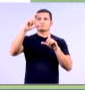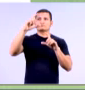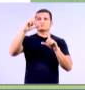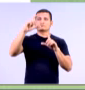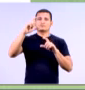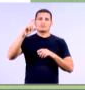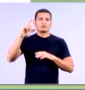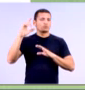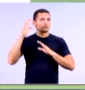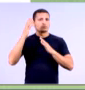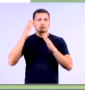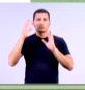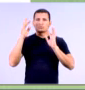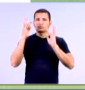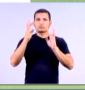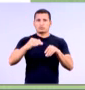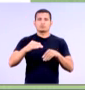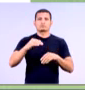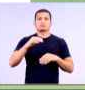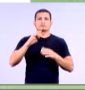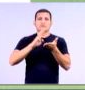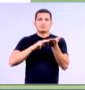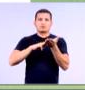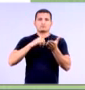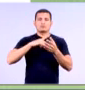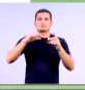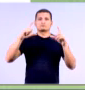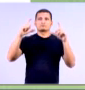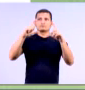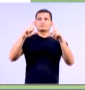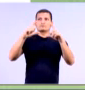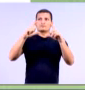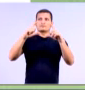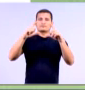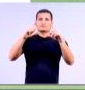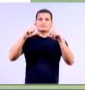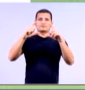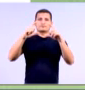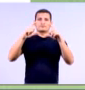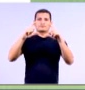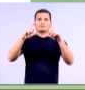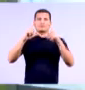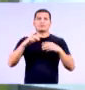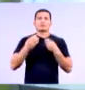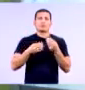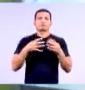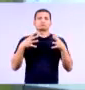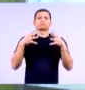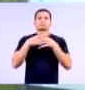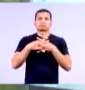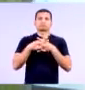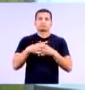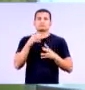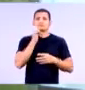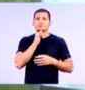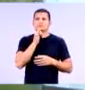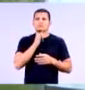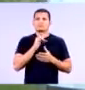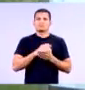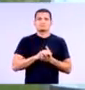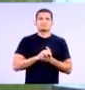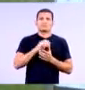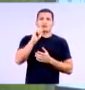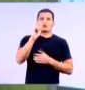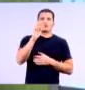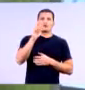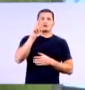tem um abre e fecha parênteses. Então, como é que eu não posso confundir, por exemplo, um atributo de um